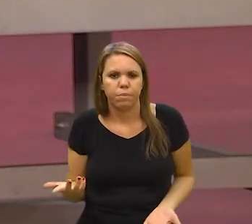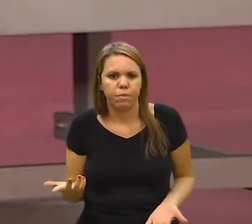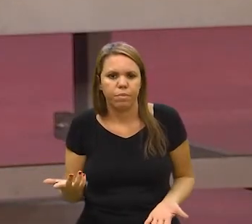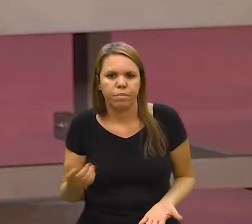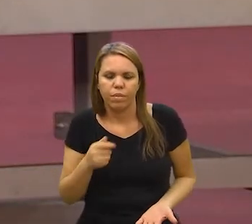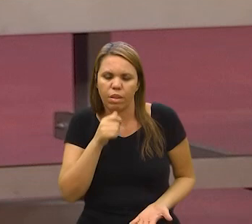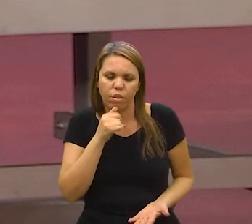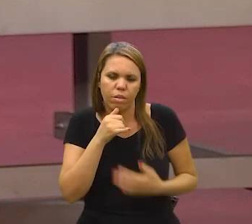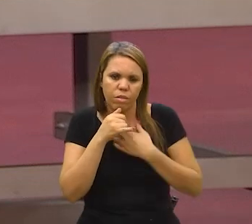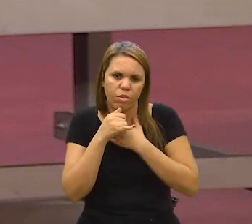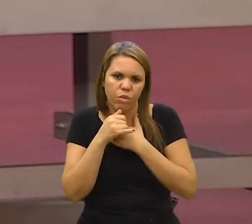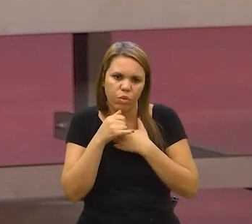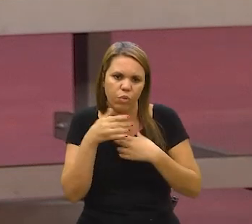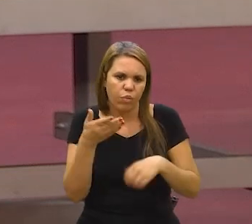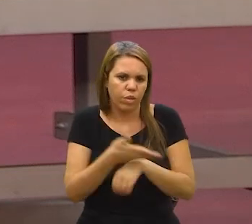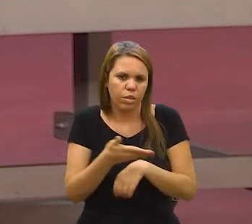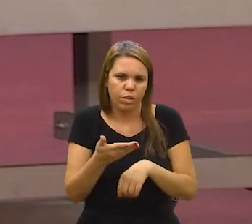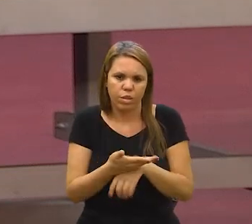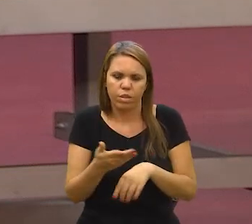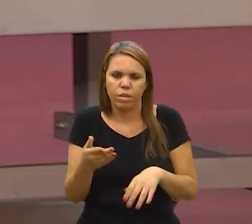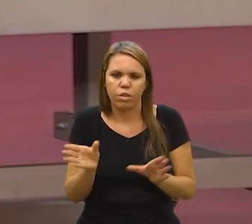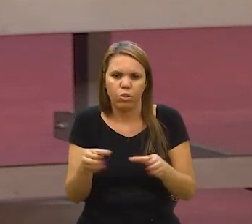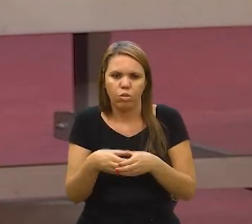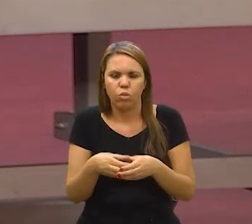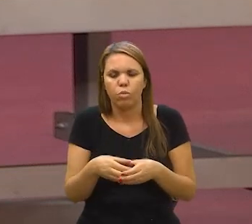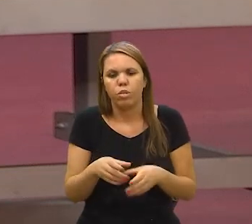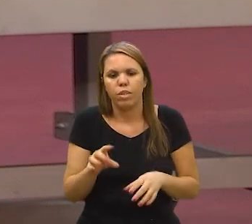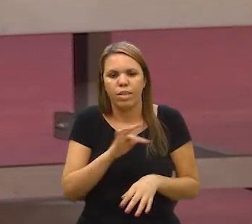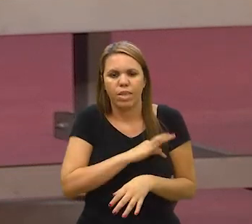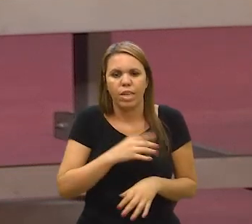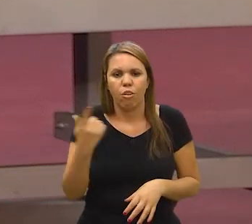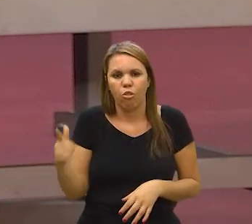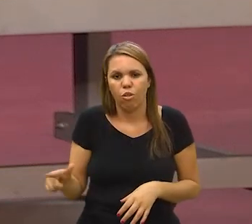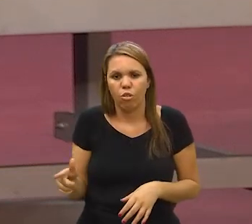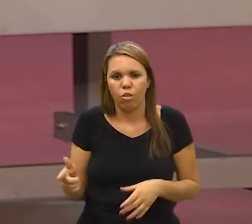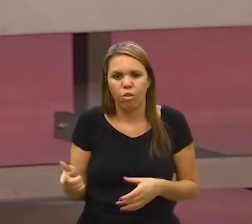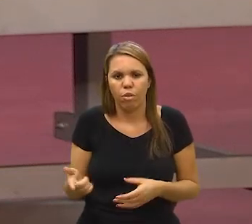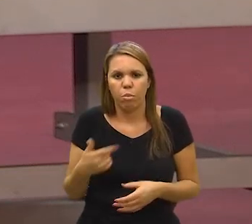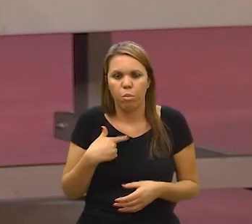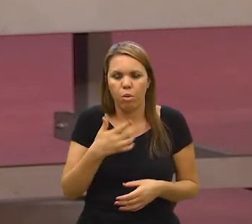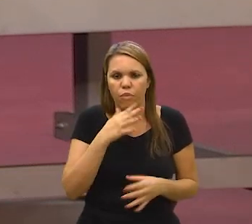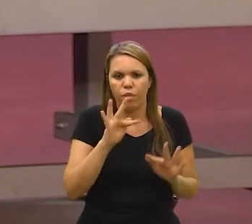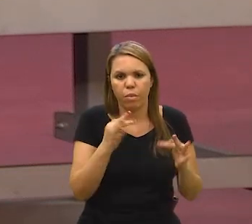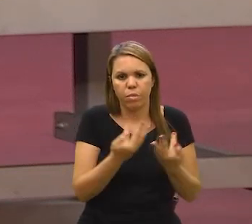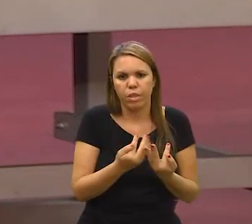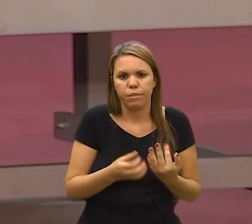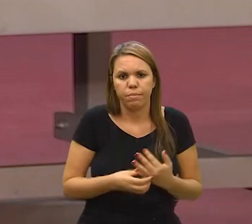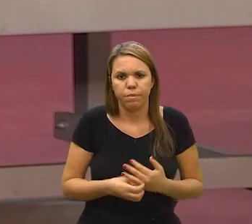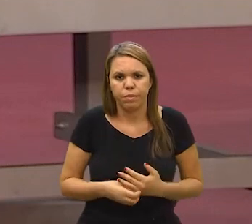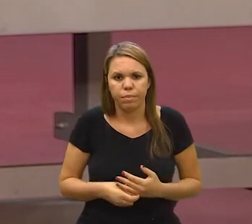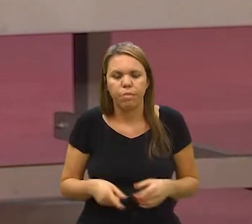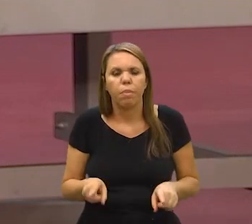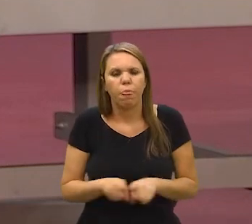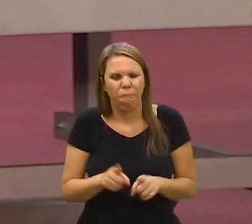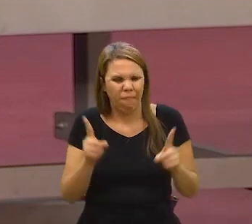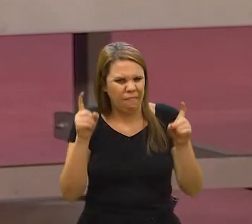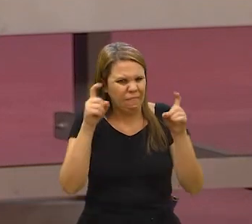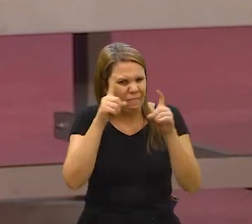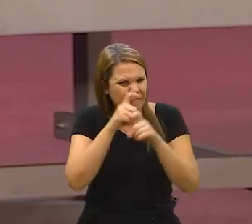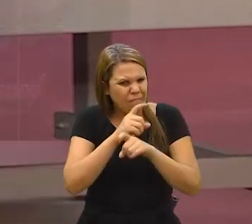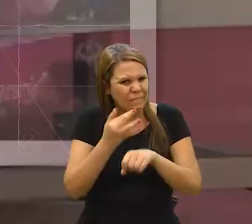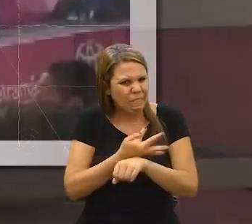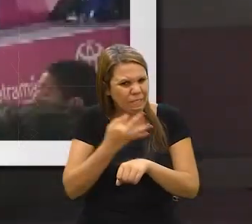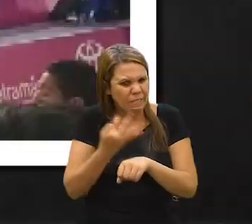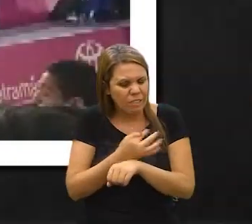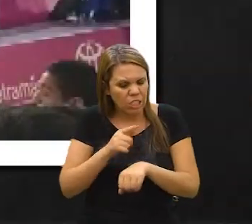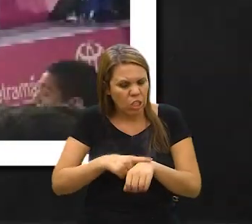parte do quadro da seleção, então foram outros técnicos. E eu falei, nossa, acho que agora é hora de eu retribuir para os meus pais. O jogo também foi muito difícil,